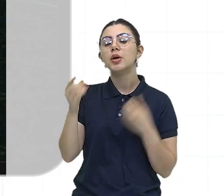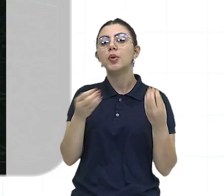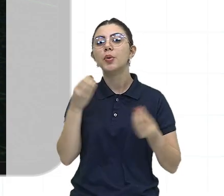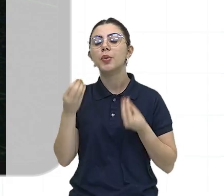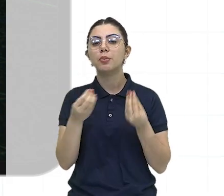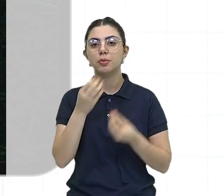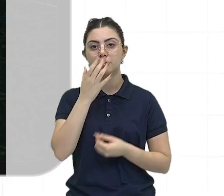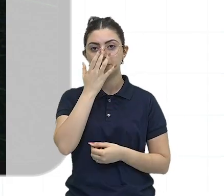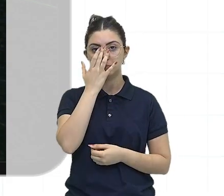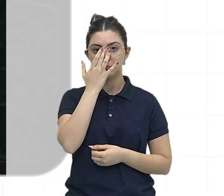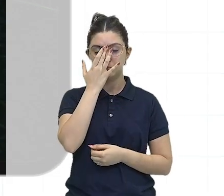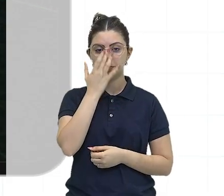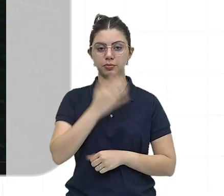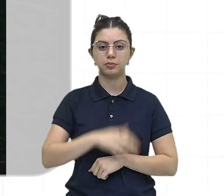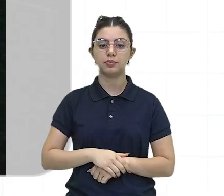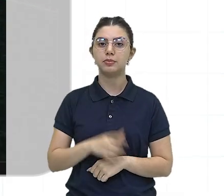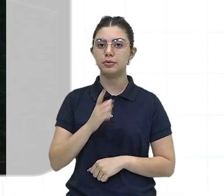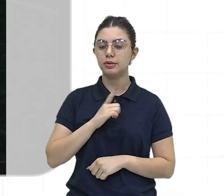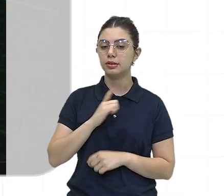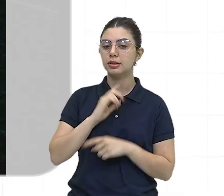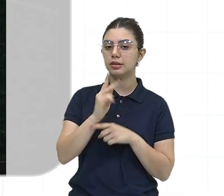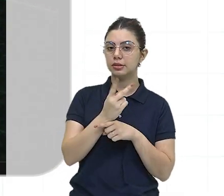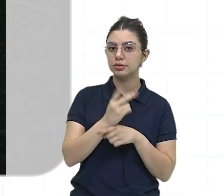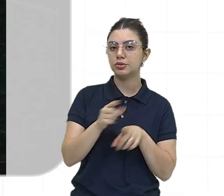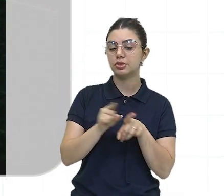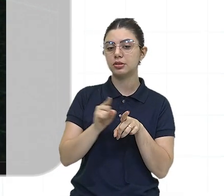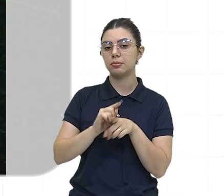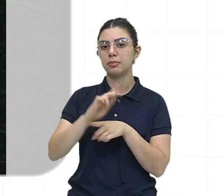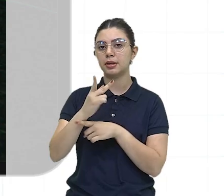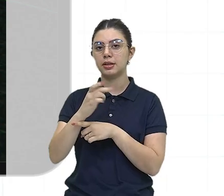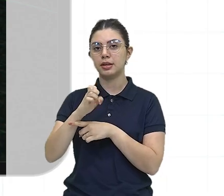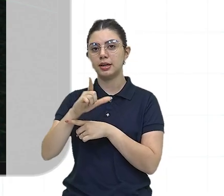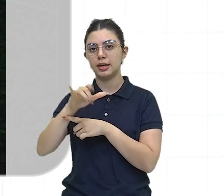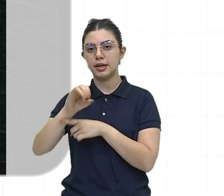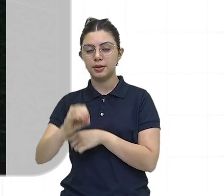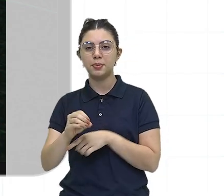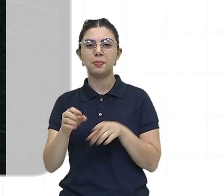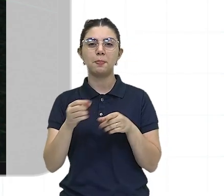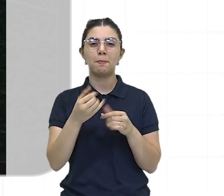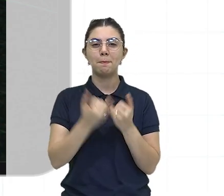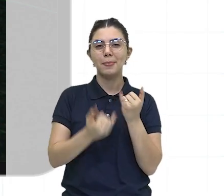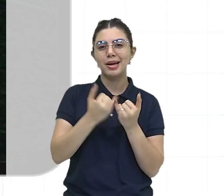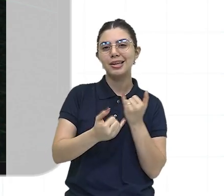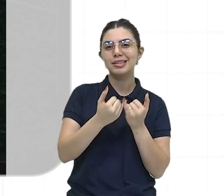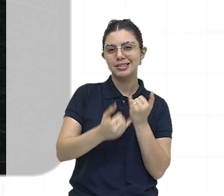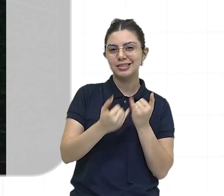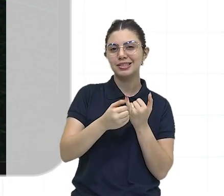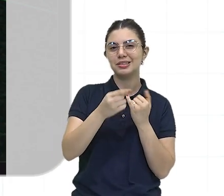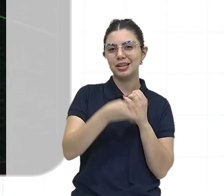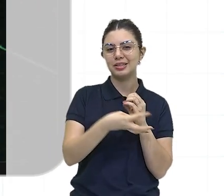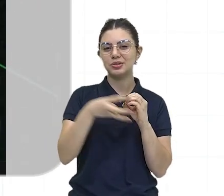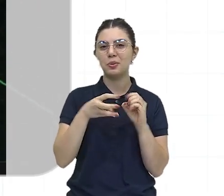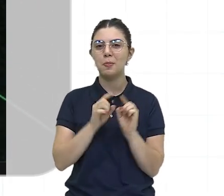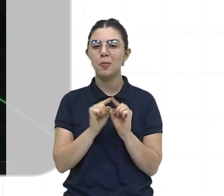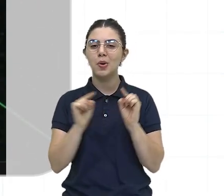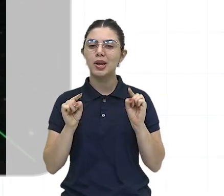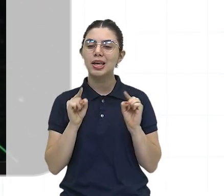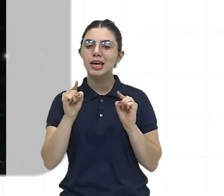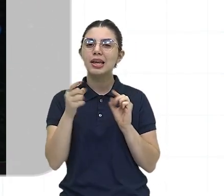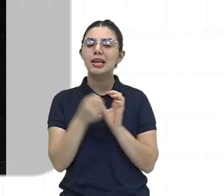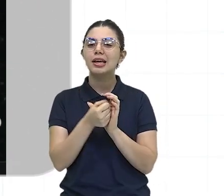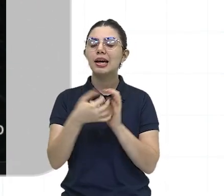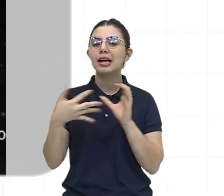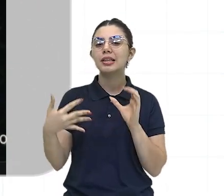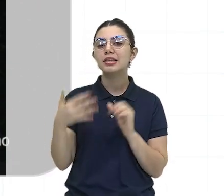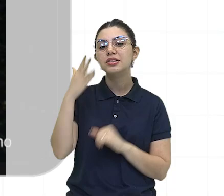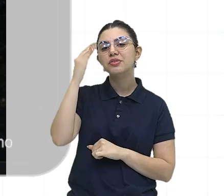por hidrogênio e hélio, que é semelhante a Júpiter, mas a característica dele, a mais